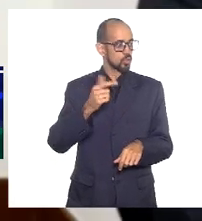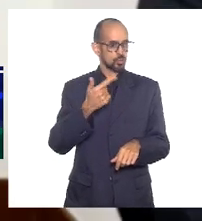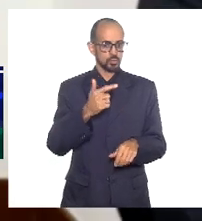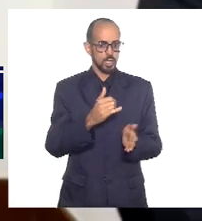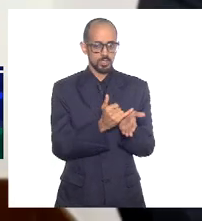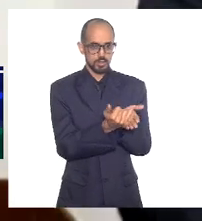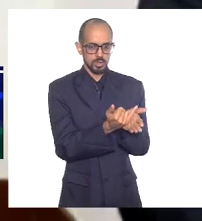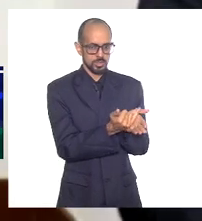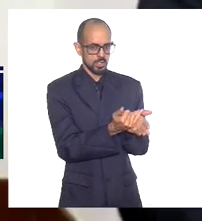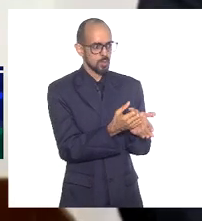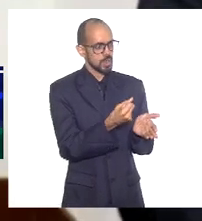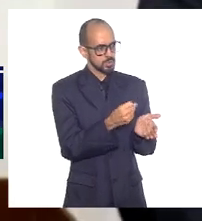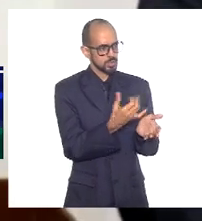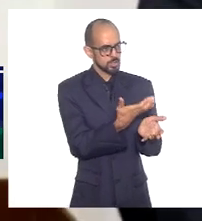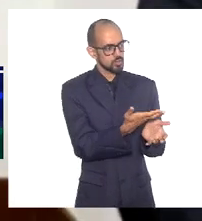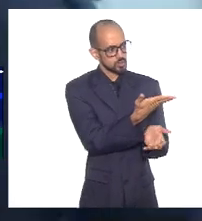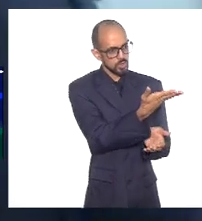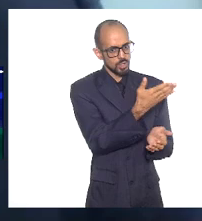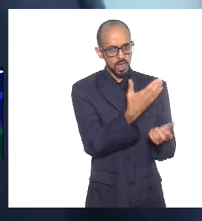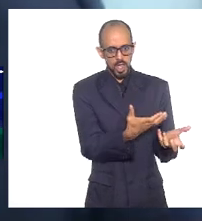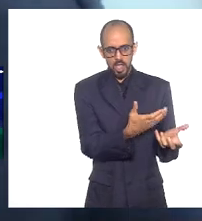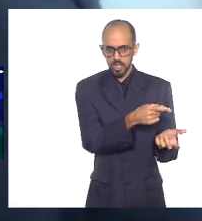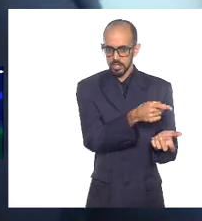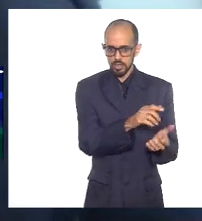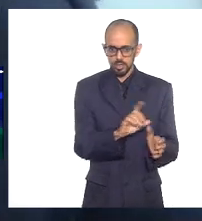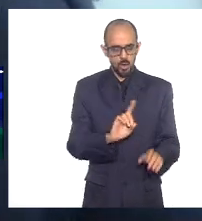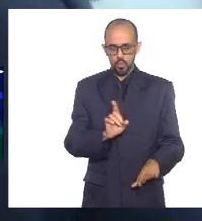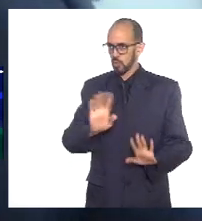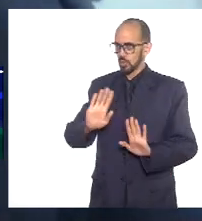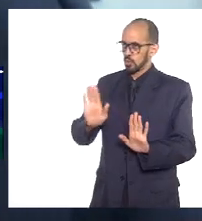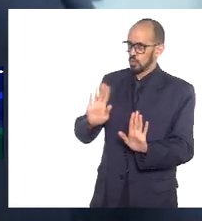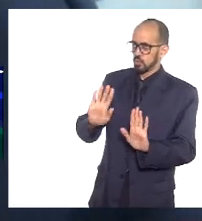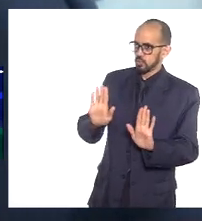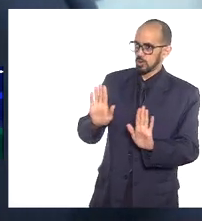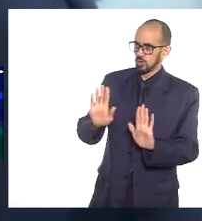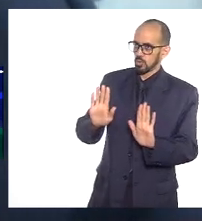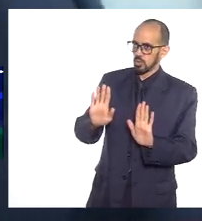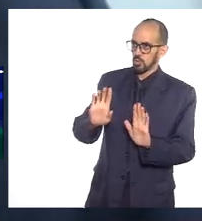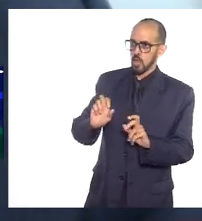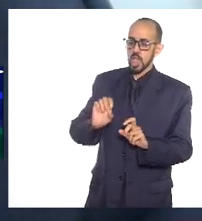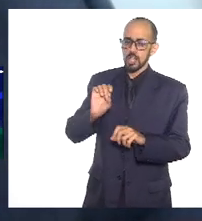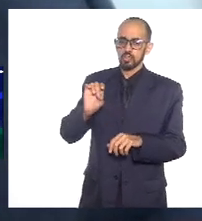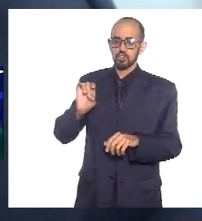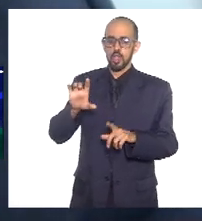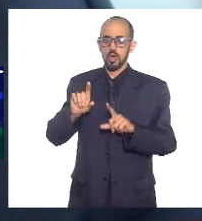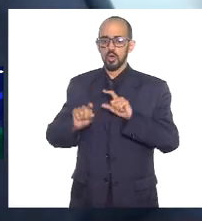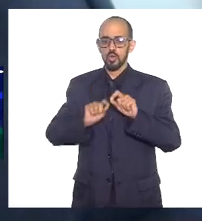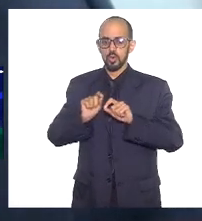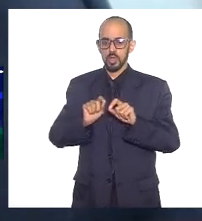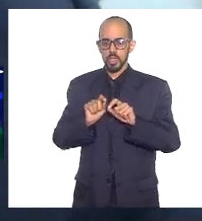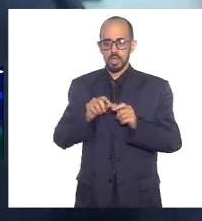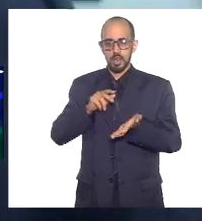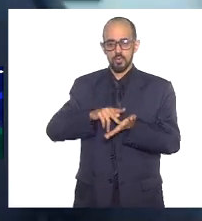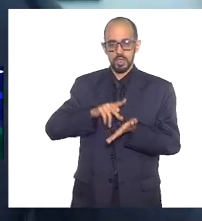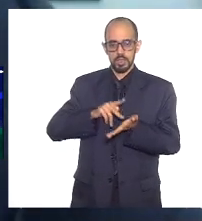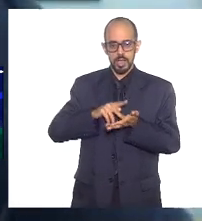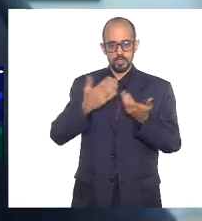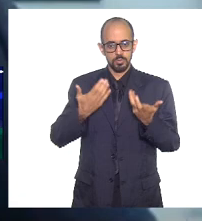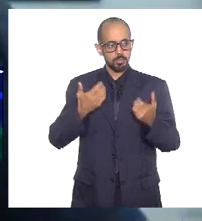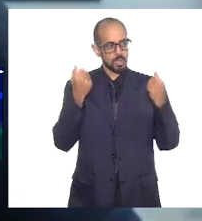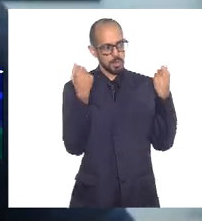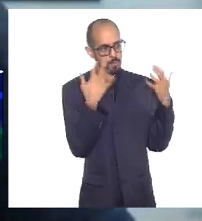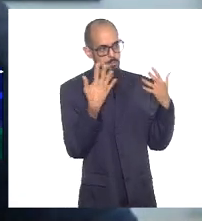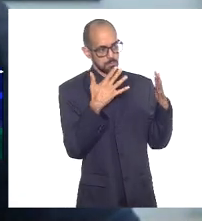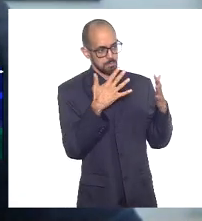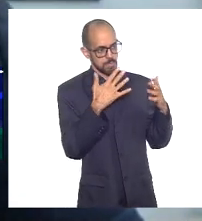parecer, mas se Vossa Excelência fizer questão... Não, não, não, não. Não se trata disso, presidente. Na realidade, acho que... até parabenizar o deputado